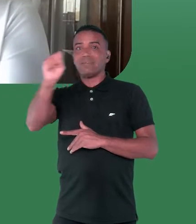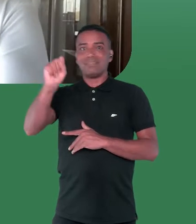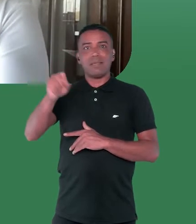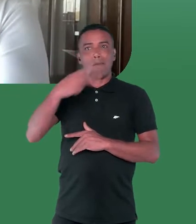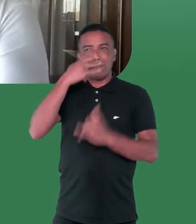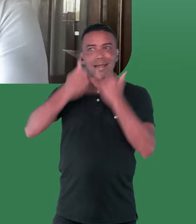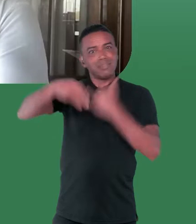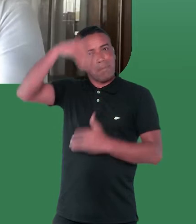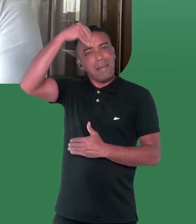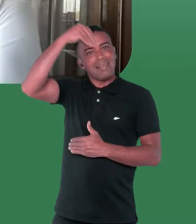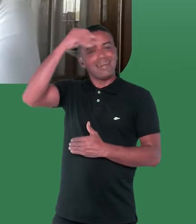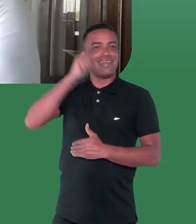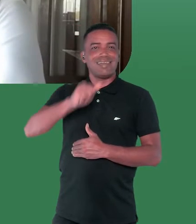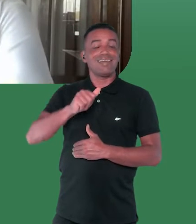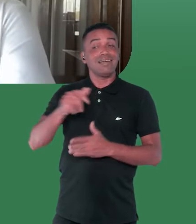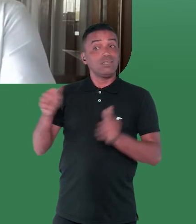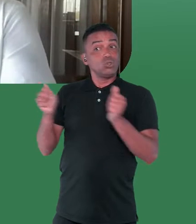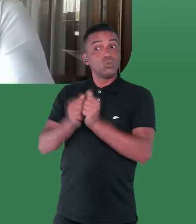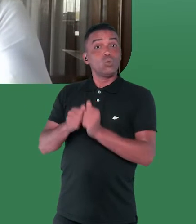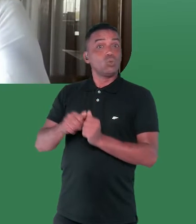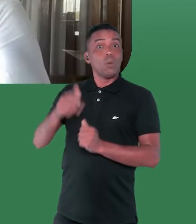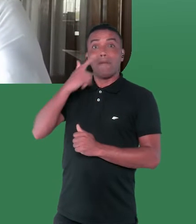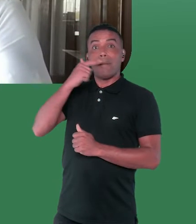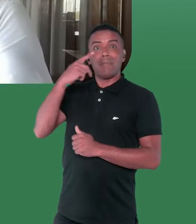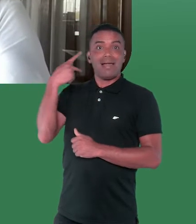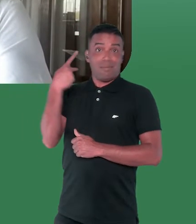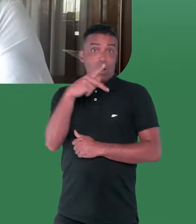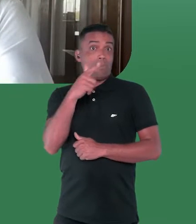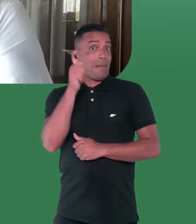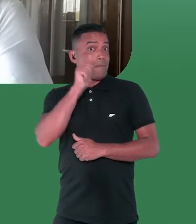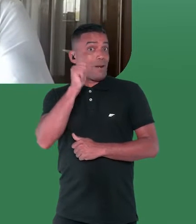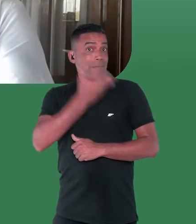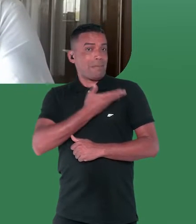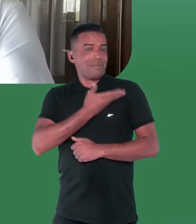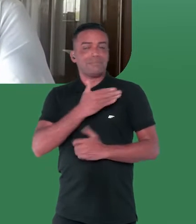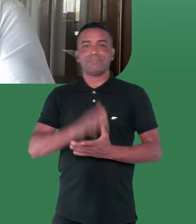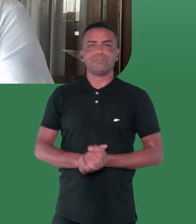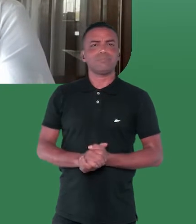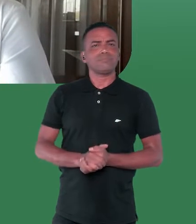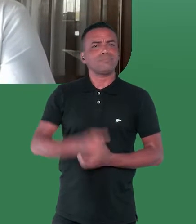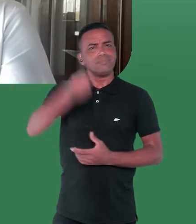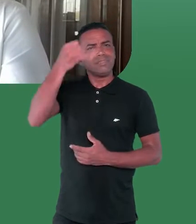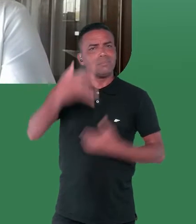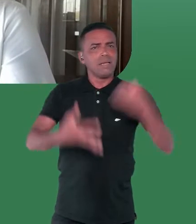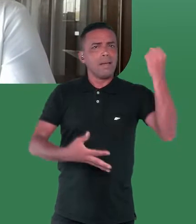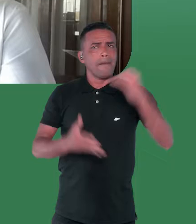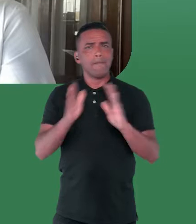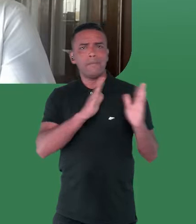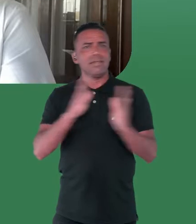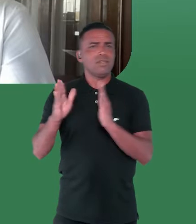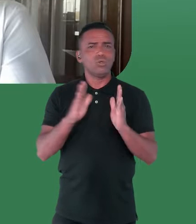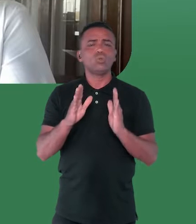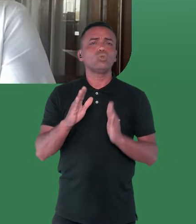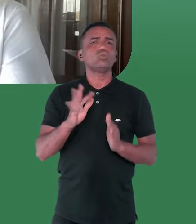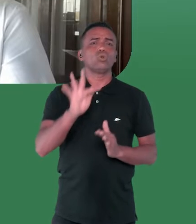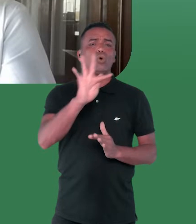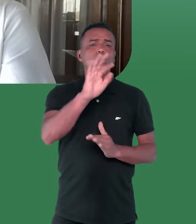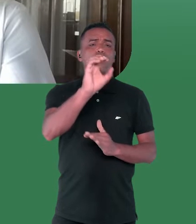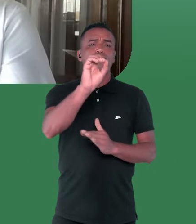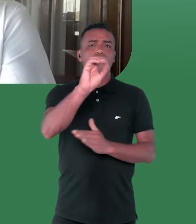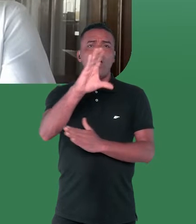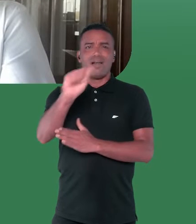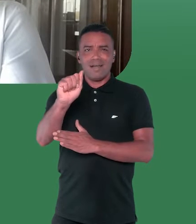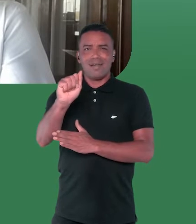trabalhou com o pai da tal colega minha. E aí, vamos falar um pouquinho do seu período de foca, porque ali